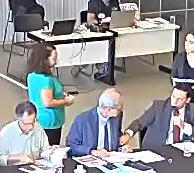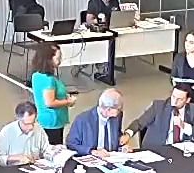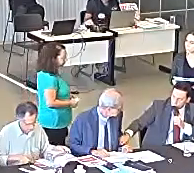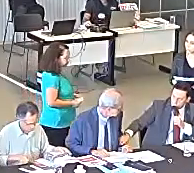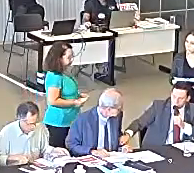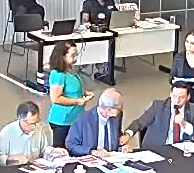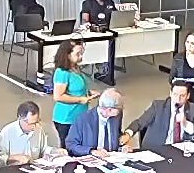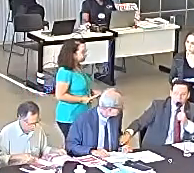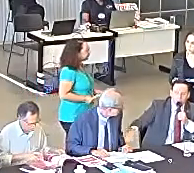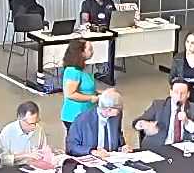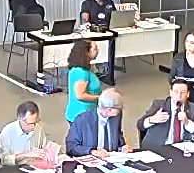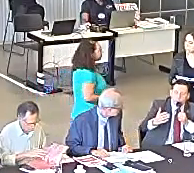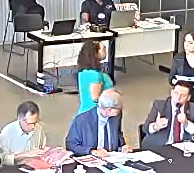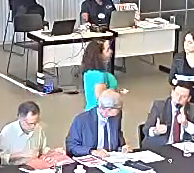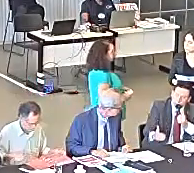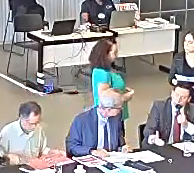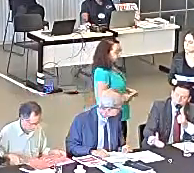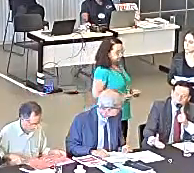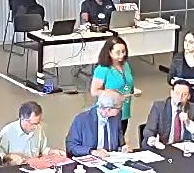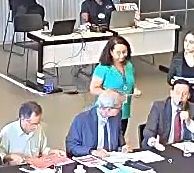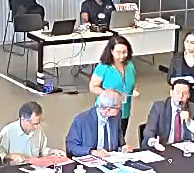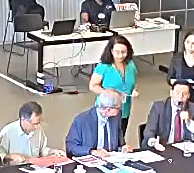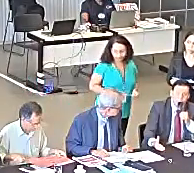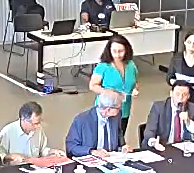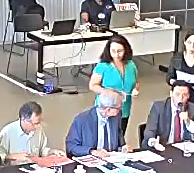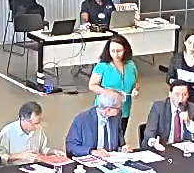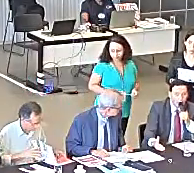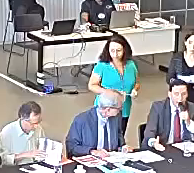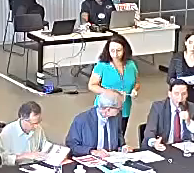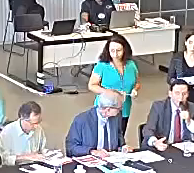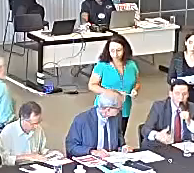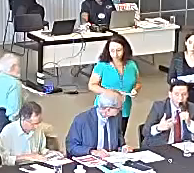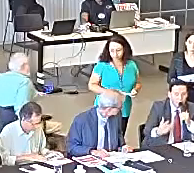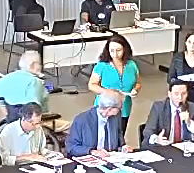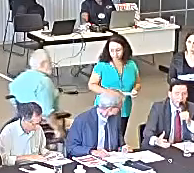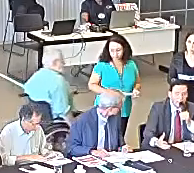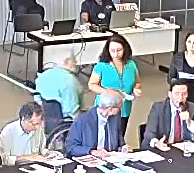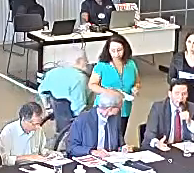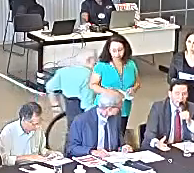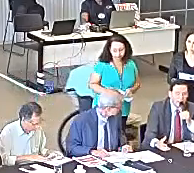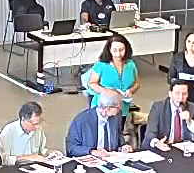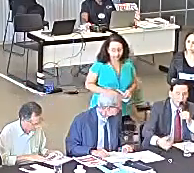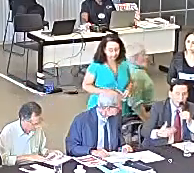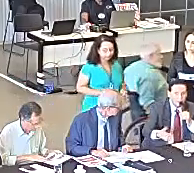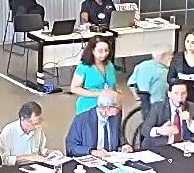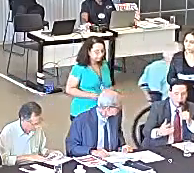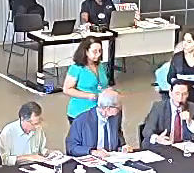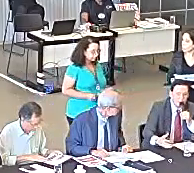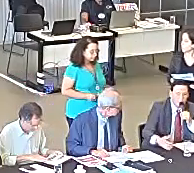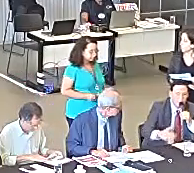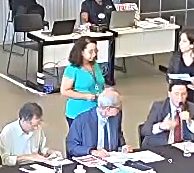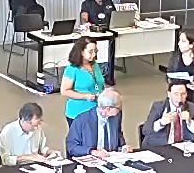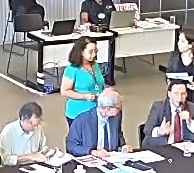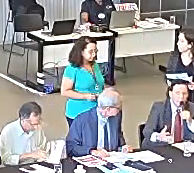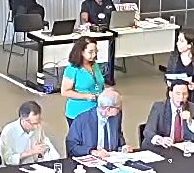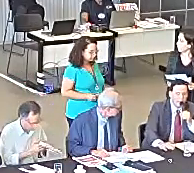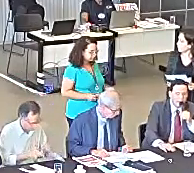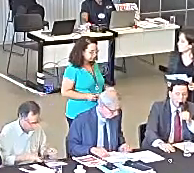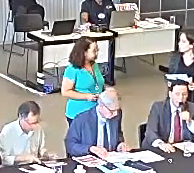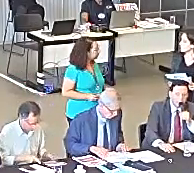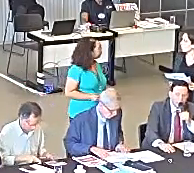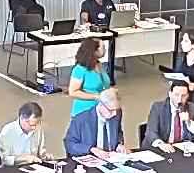do requerimento dessa audiência e qualquer outro Deputado que que quiser nos acompanhar Porque aqui não tem a causa não é de um de dois deputados